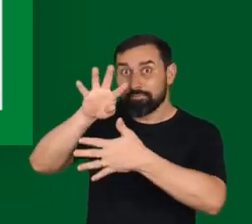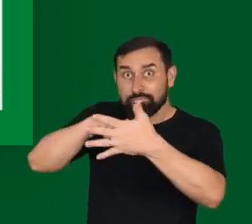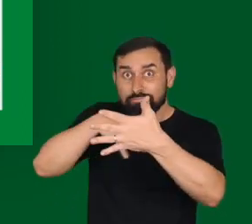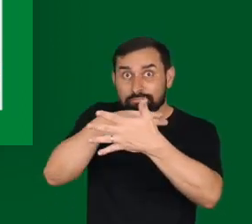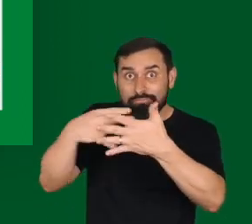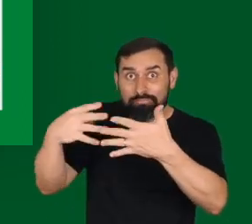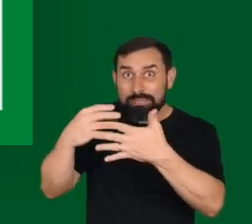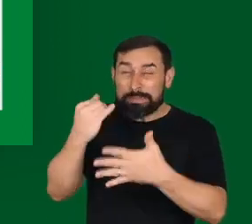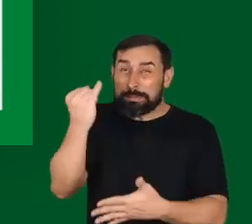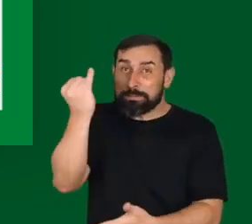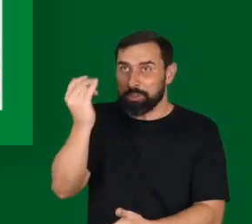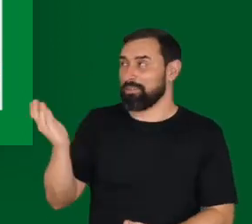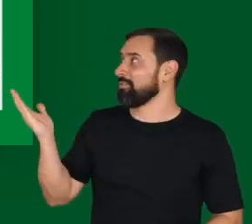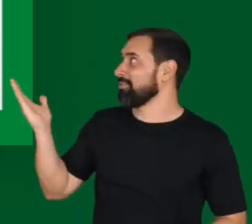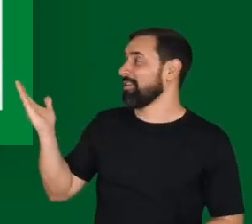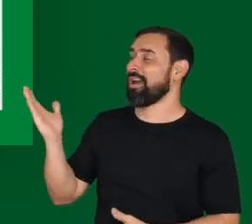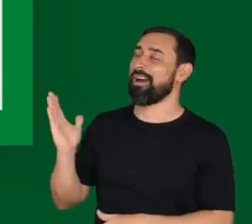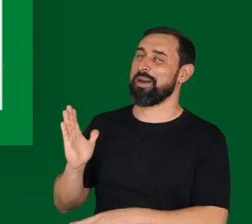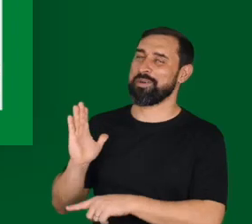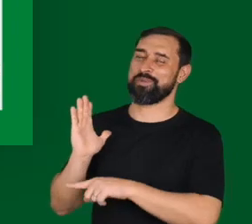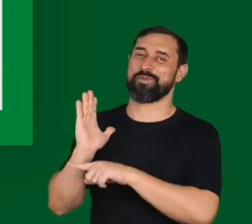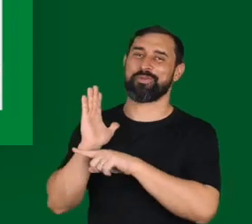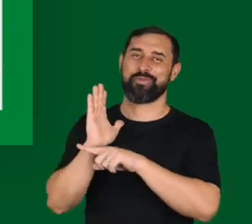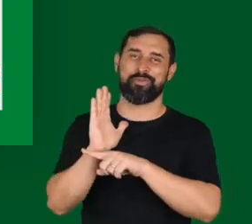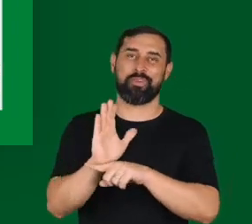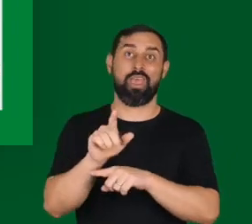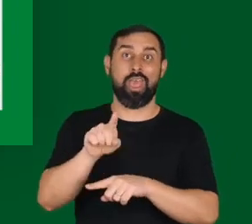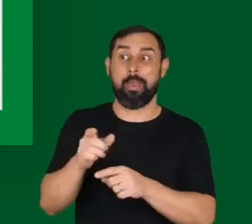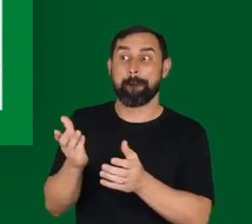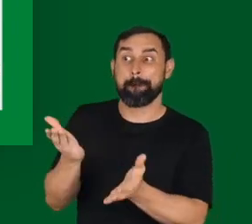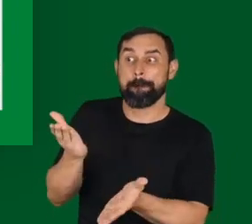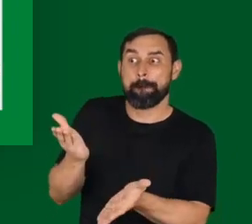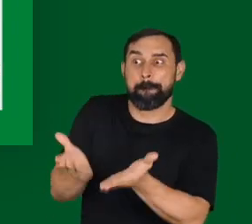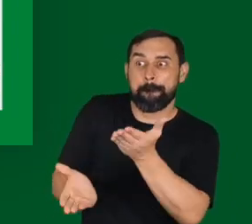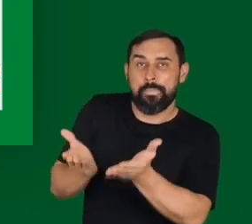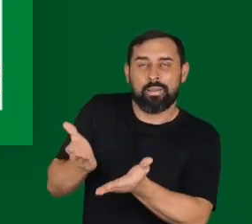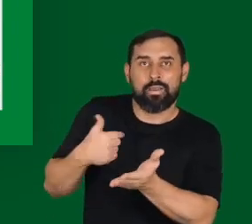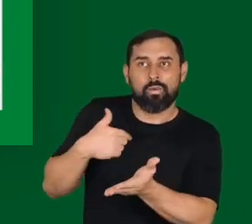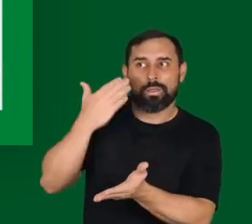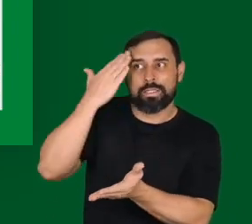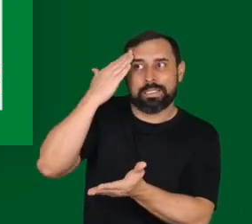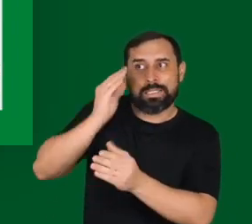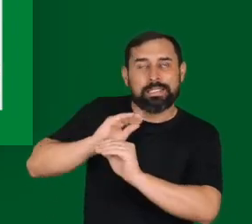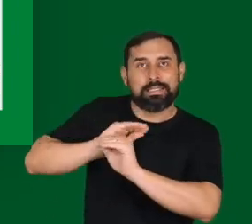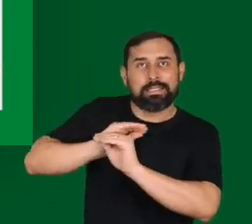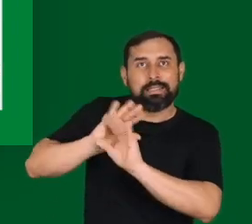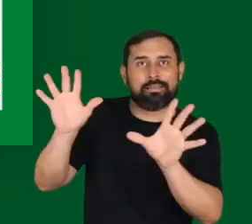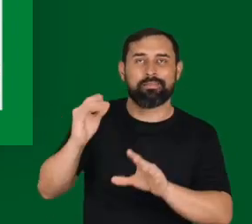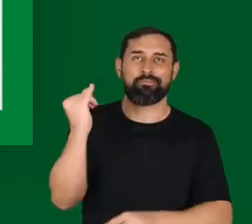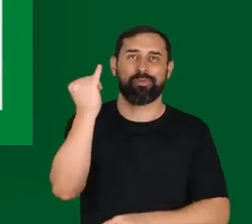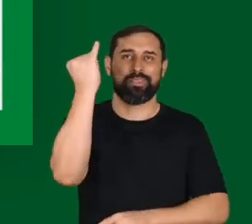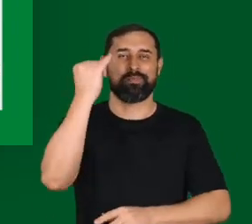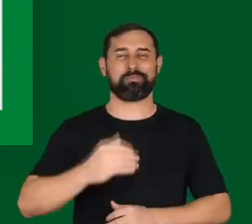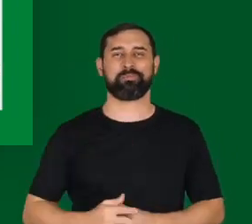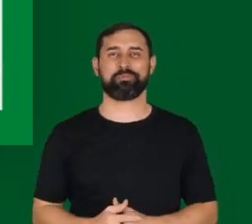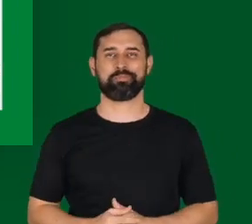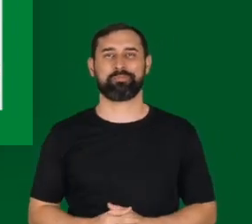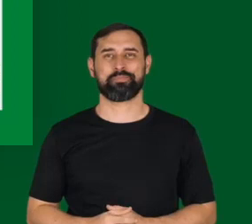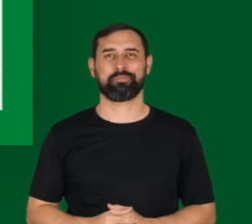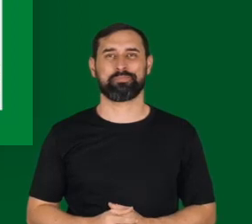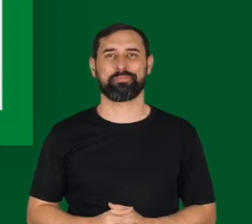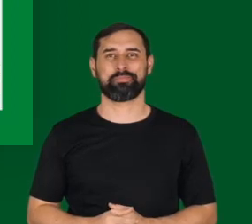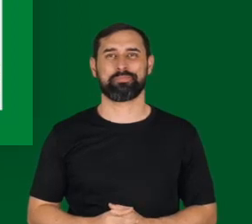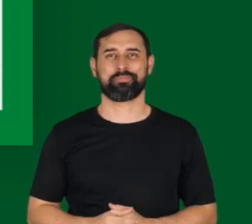Então, é interessante a gente ter essa colinha, né? Todo pediatra tem uma colinha, porque realmente é tudo baseado no peso e a gente tem que saber